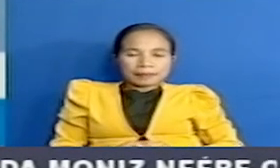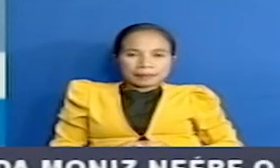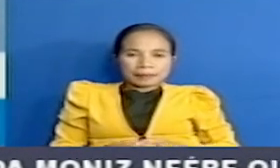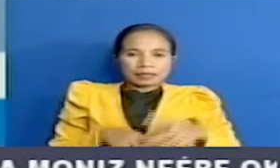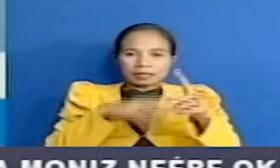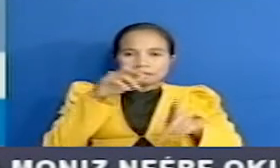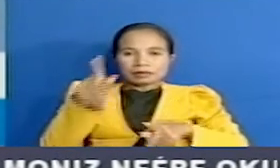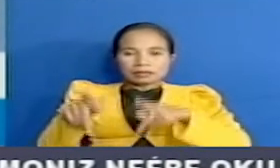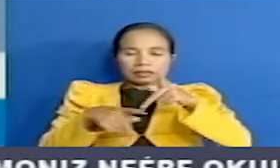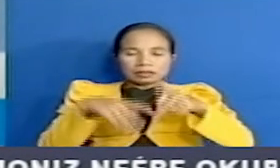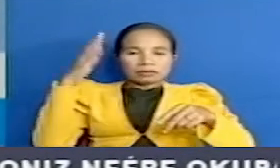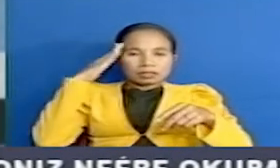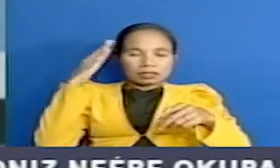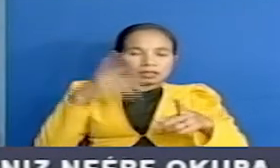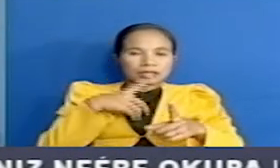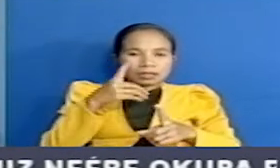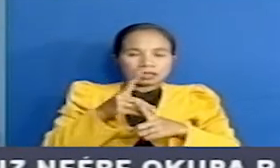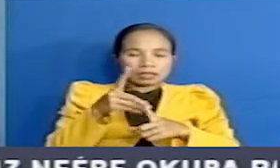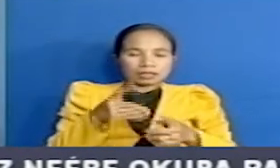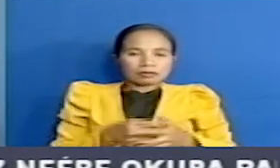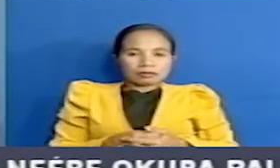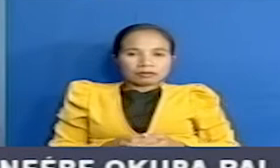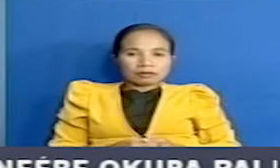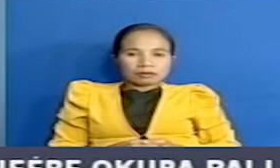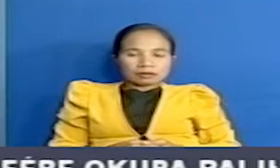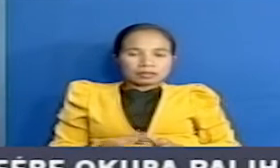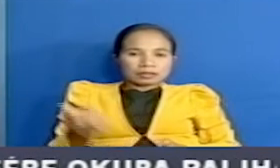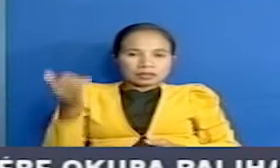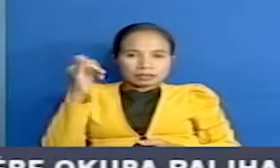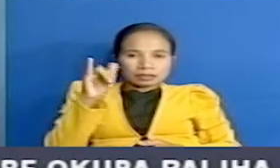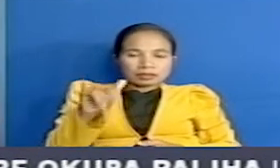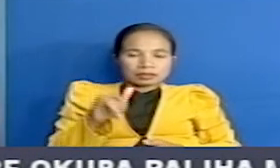será, pode até ser no direito cívico, no bem, mas será sei,